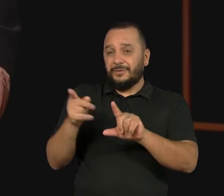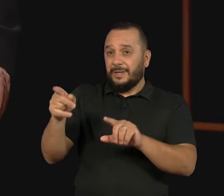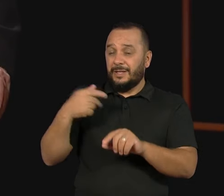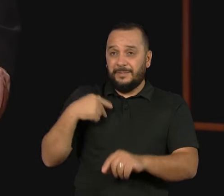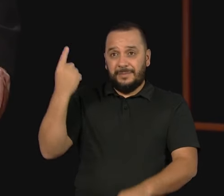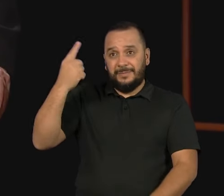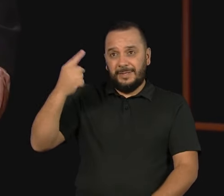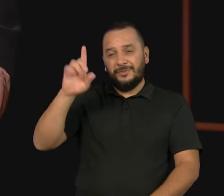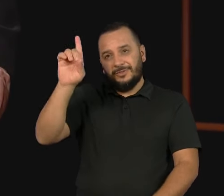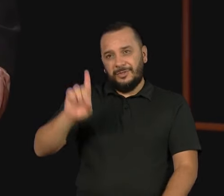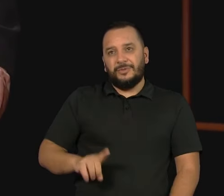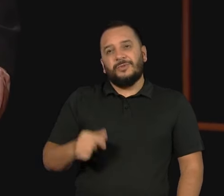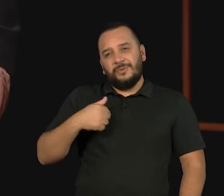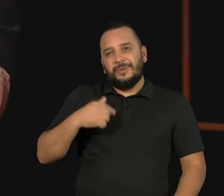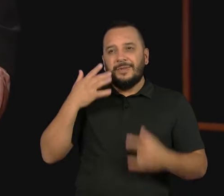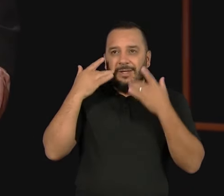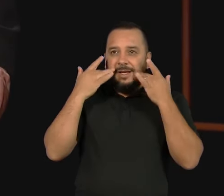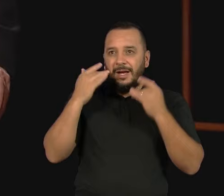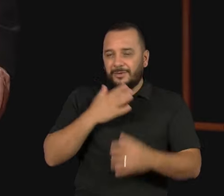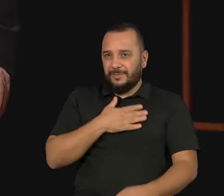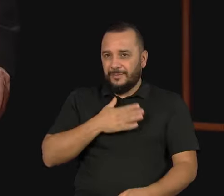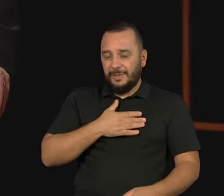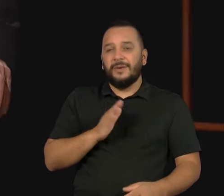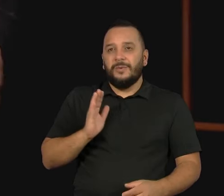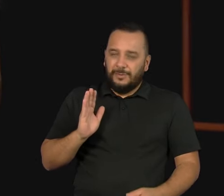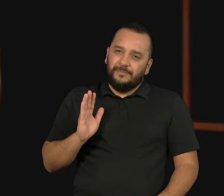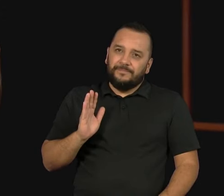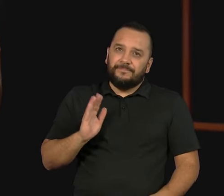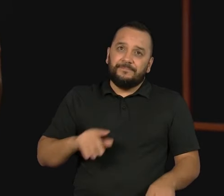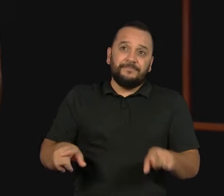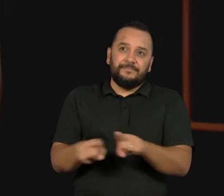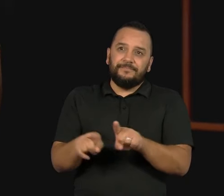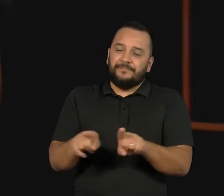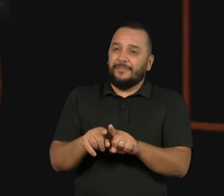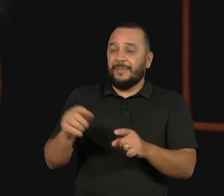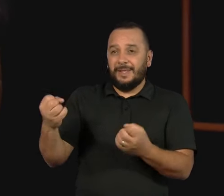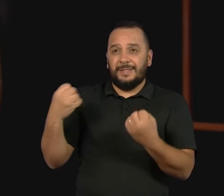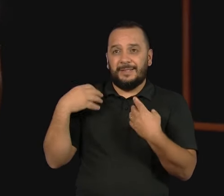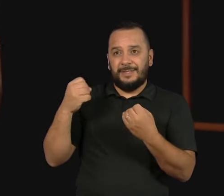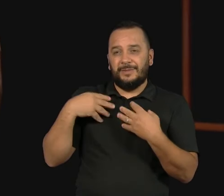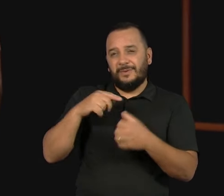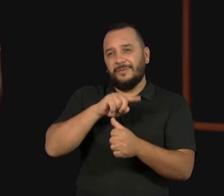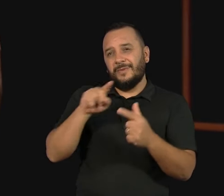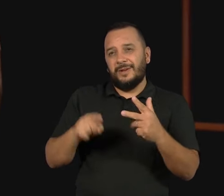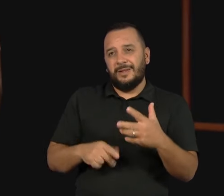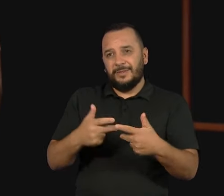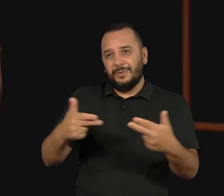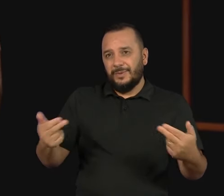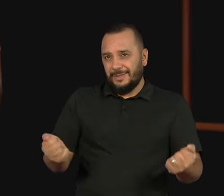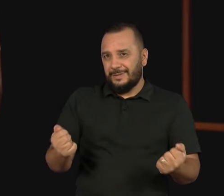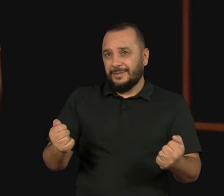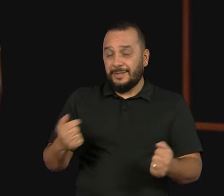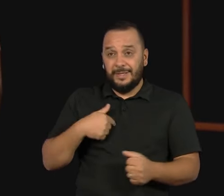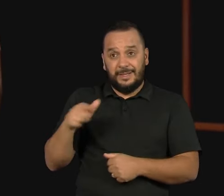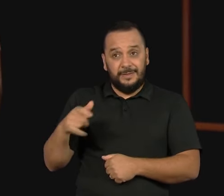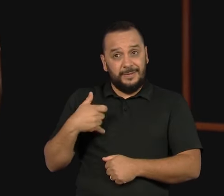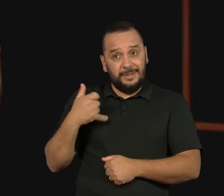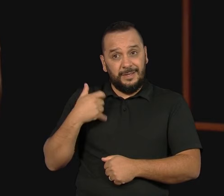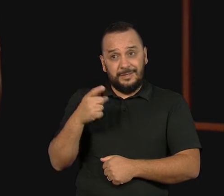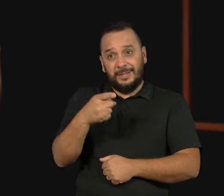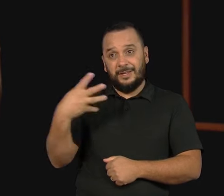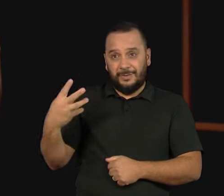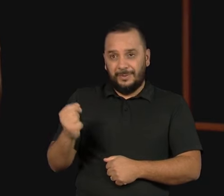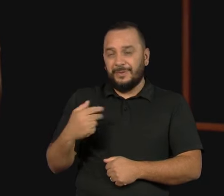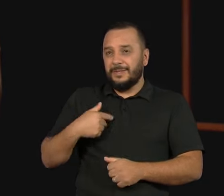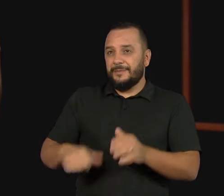minha, foi A Fonte da Eterna Juventude. E, assim, Domingos me ensinou muitas coisas. Quando eu tinha 14 anos, a primeira